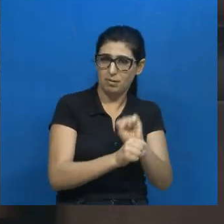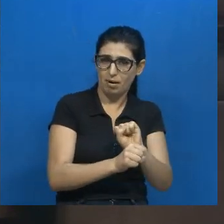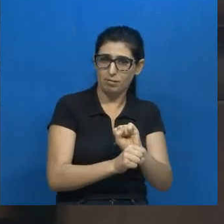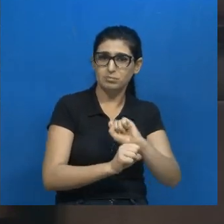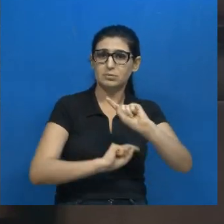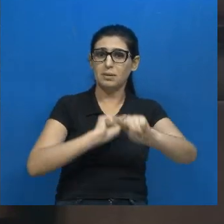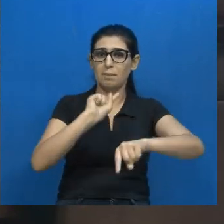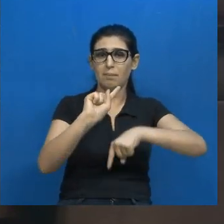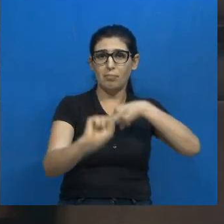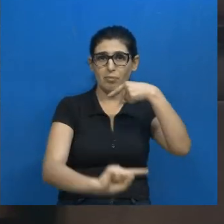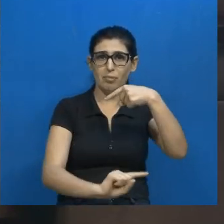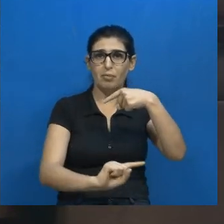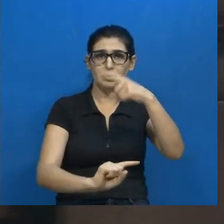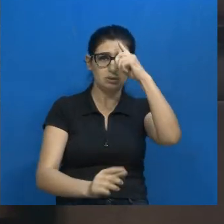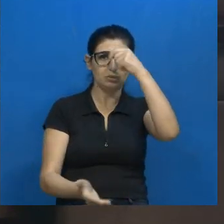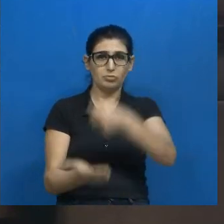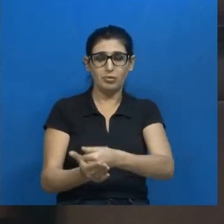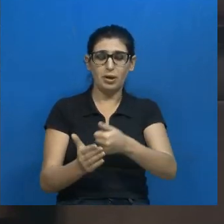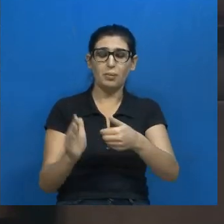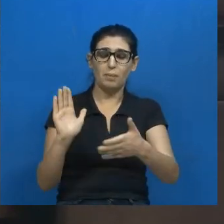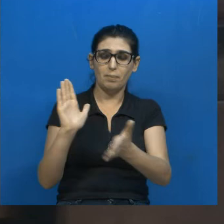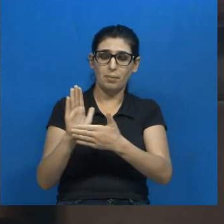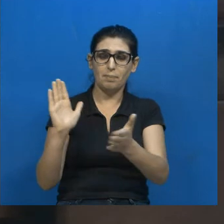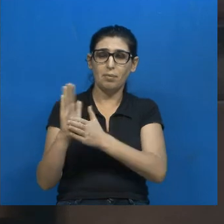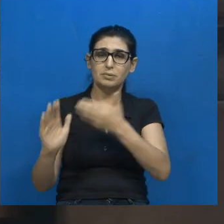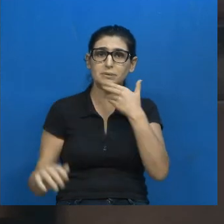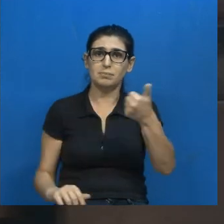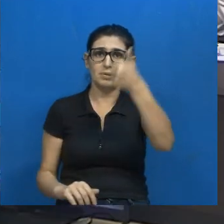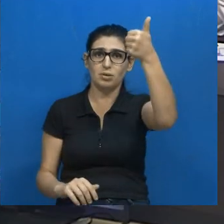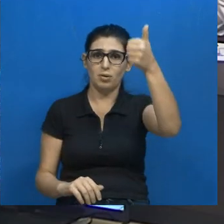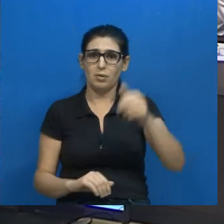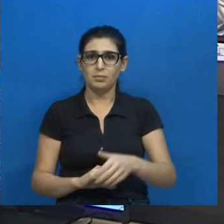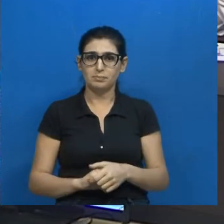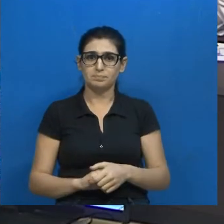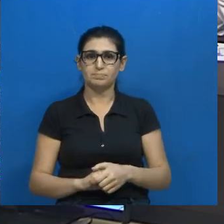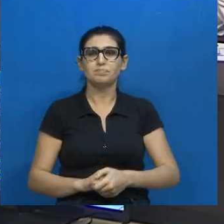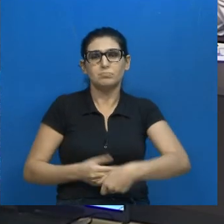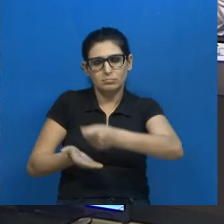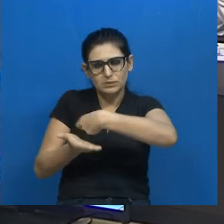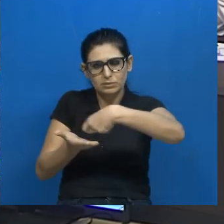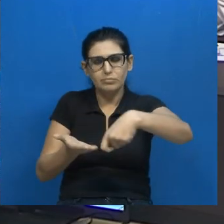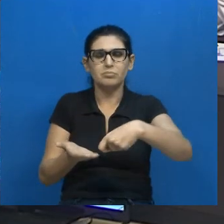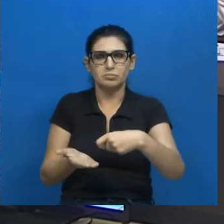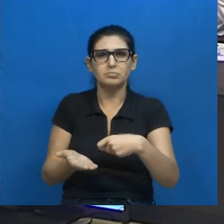propostas boas, não sei. A sua sugestão foi anotada.